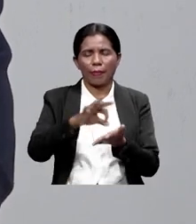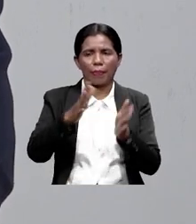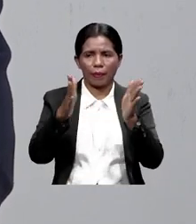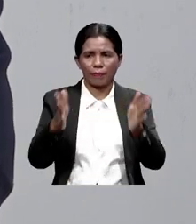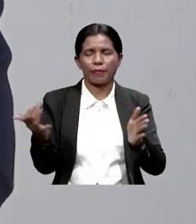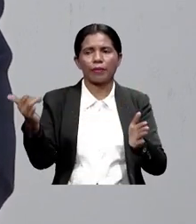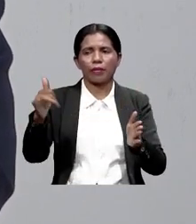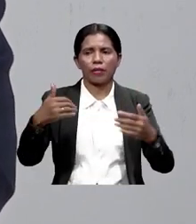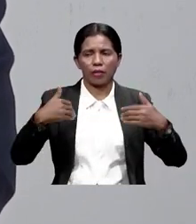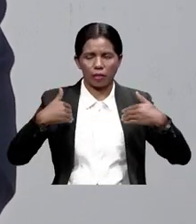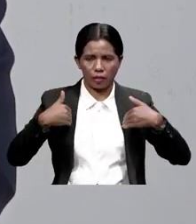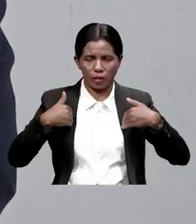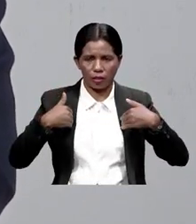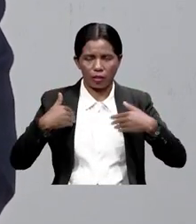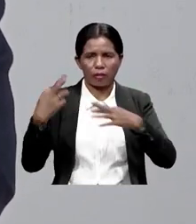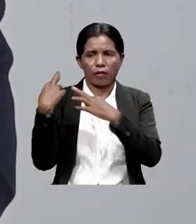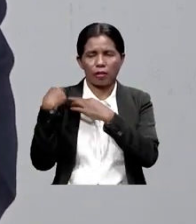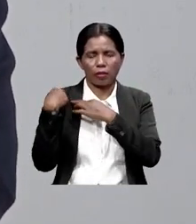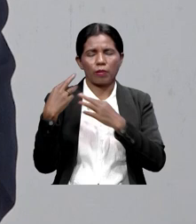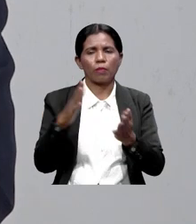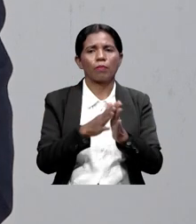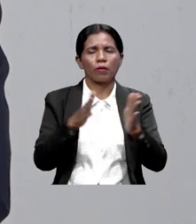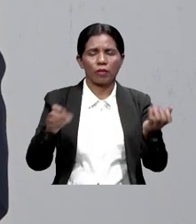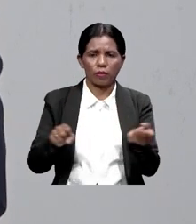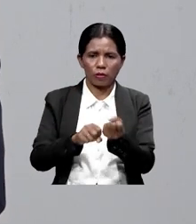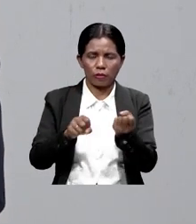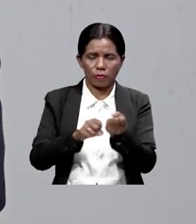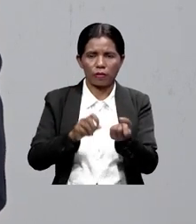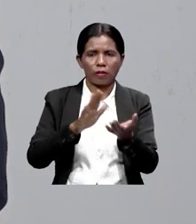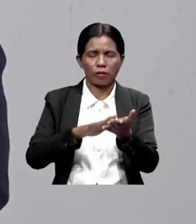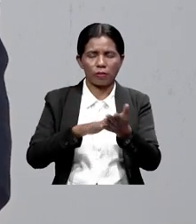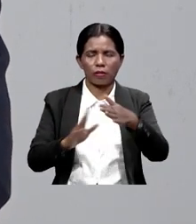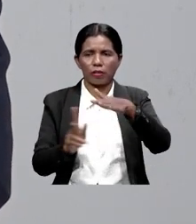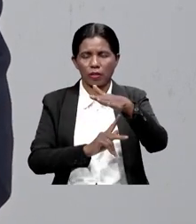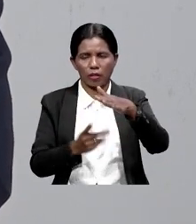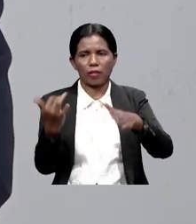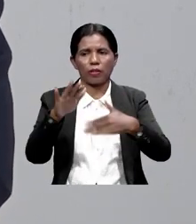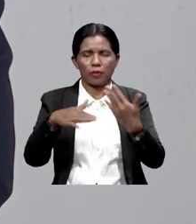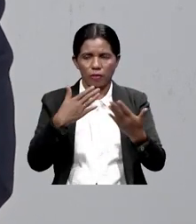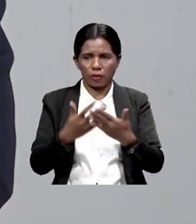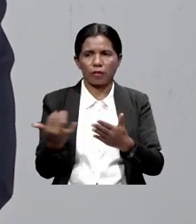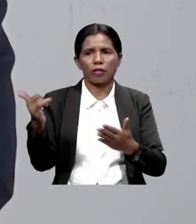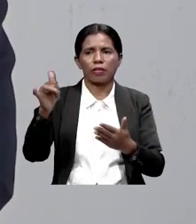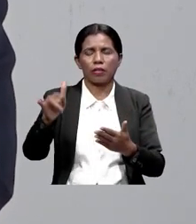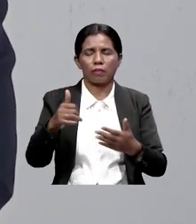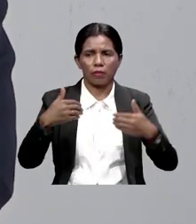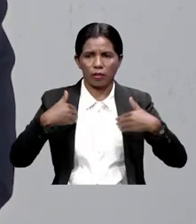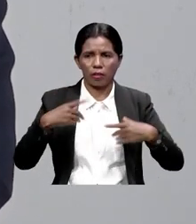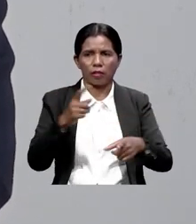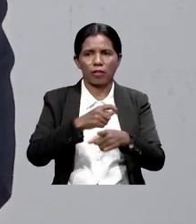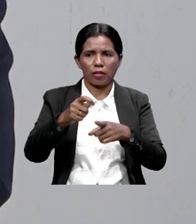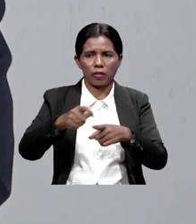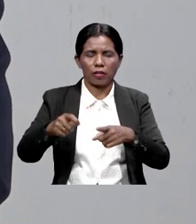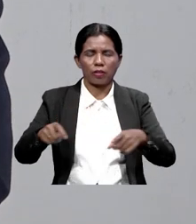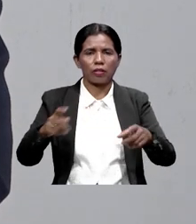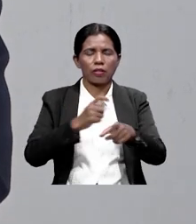responsabilidade do voto é para o apoio do crescimento da educação pré-escolar do seu amigo sistema educativo. Sira Maria Treino, o serviço diretamente com o